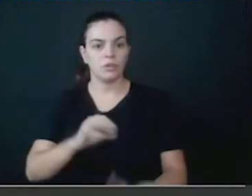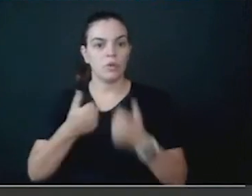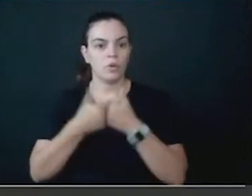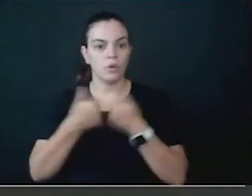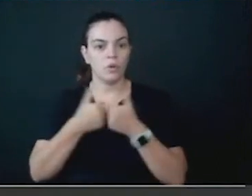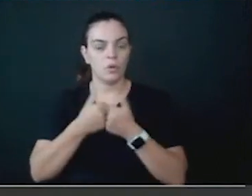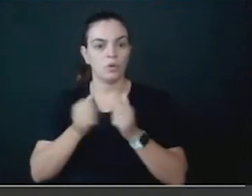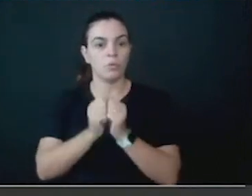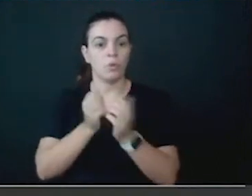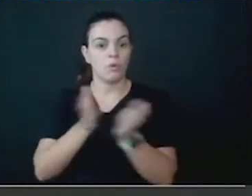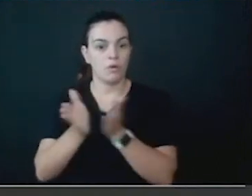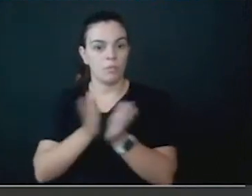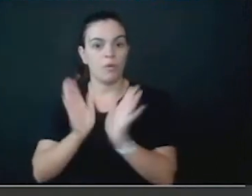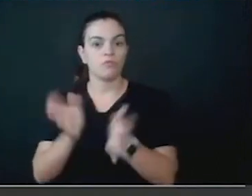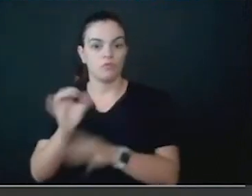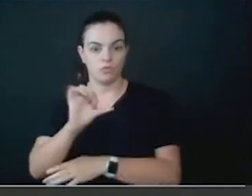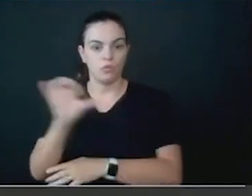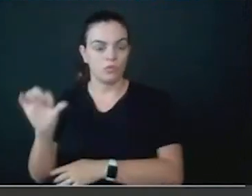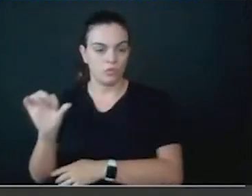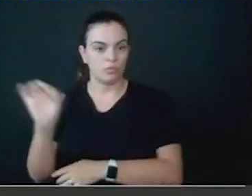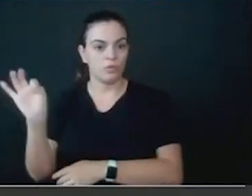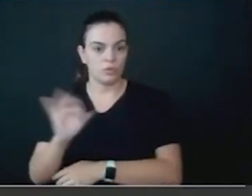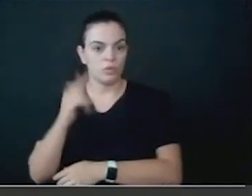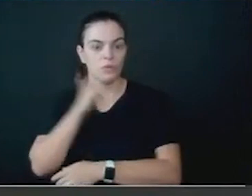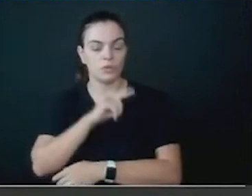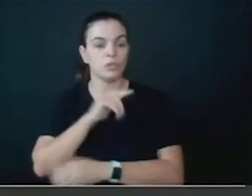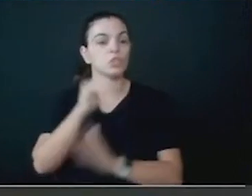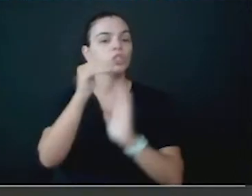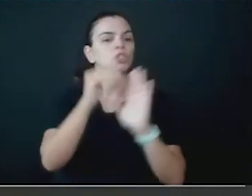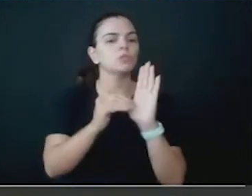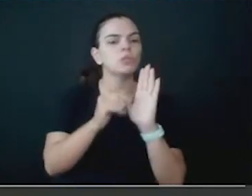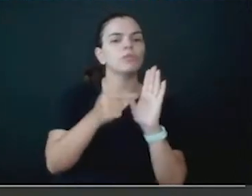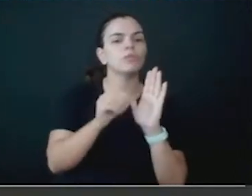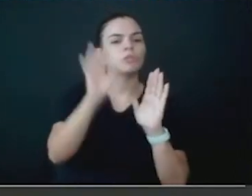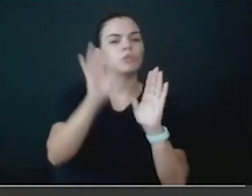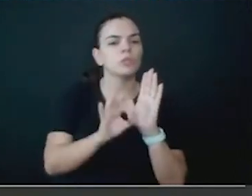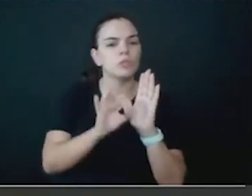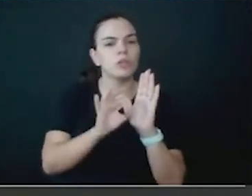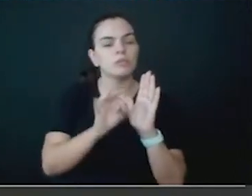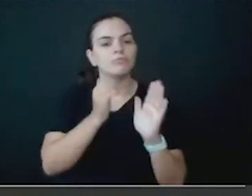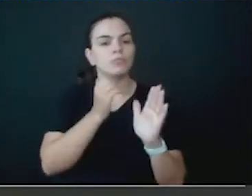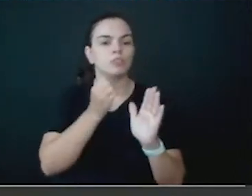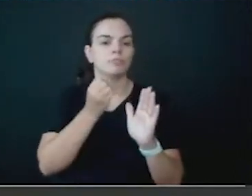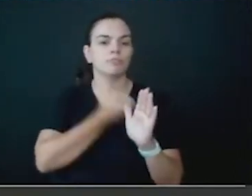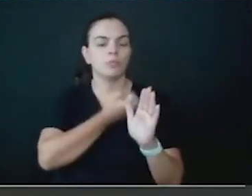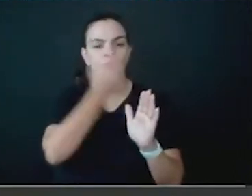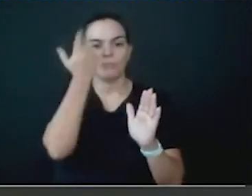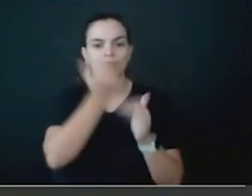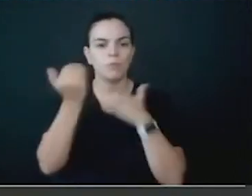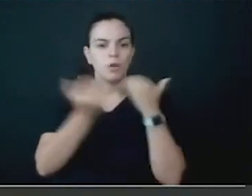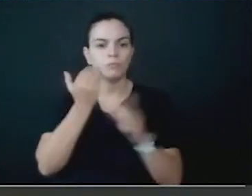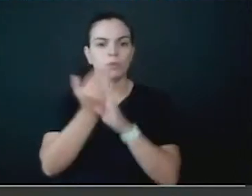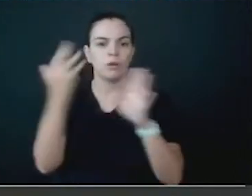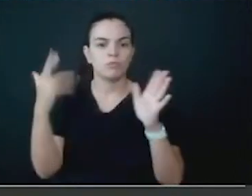99,72%. Reduzir em 20% o número de mortos em acidentes, são resultados que têm uma série de fatores monitorados,